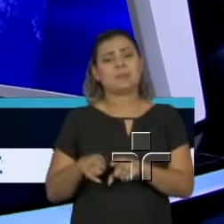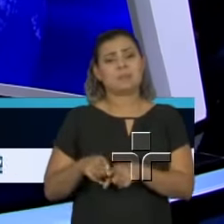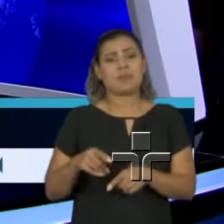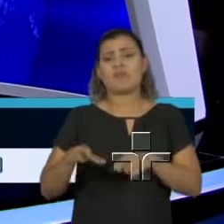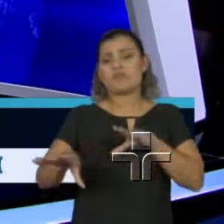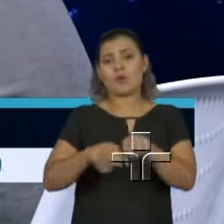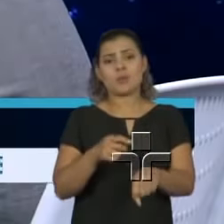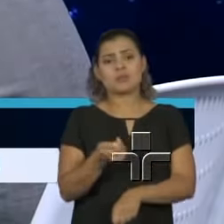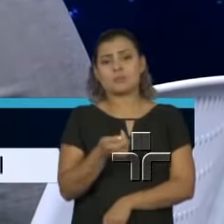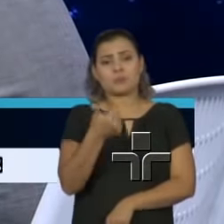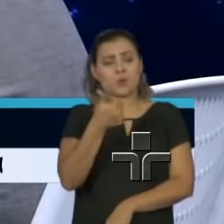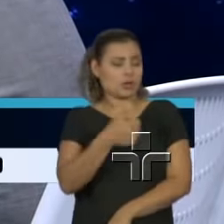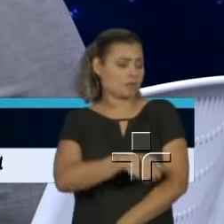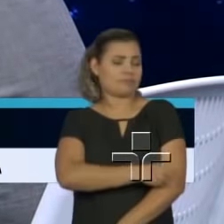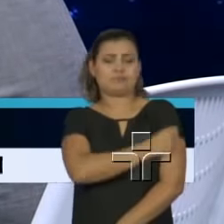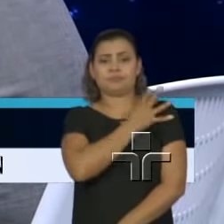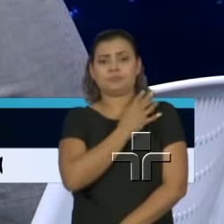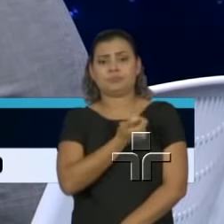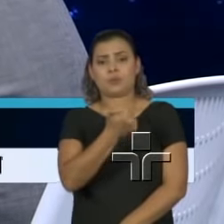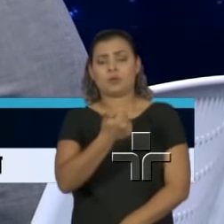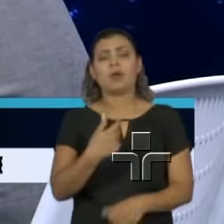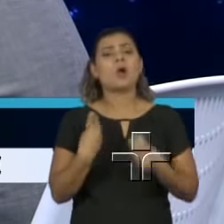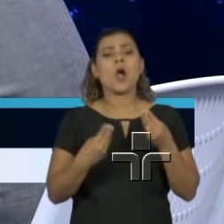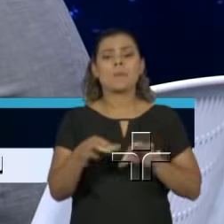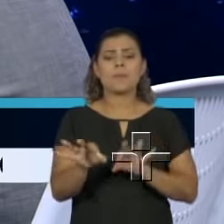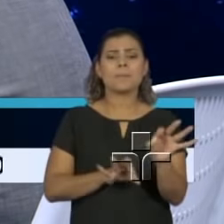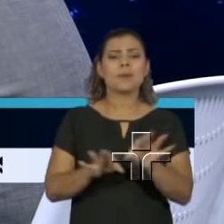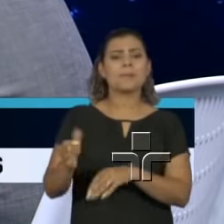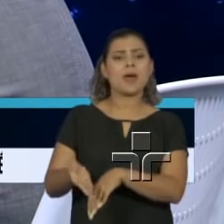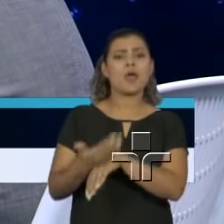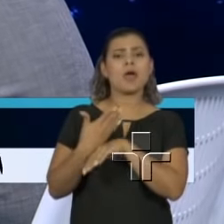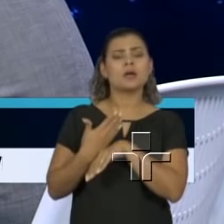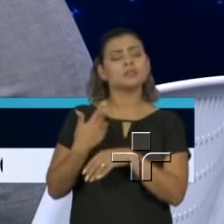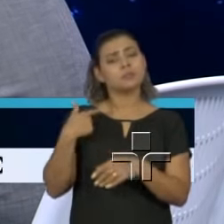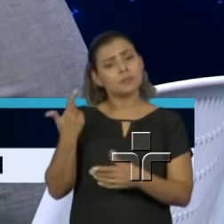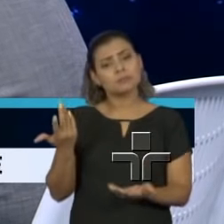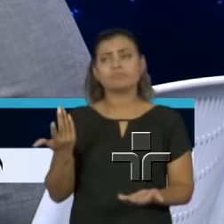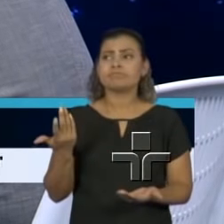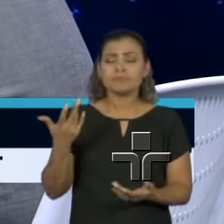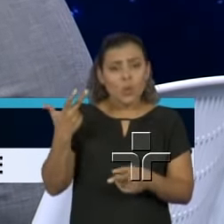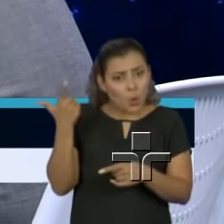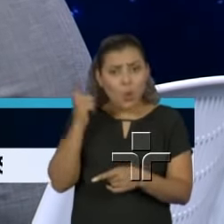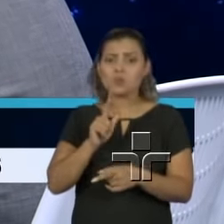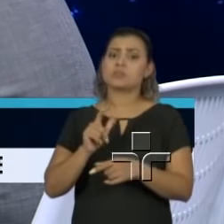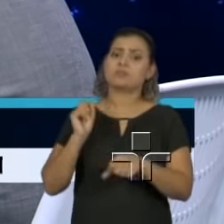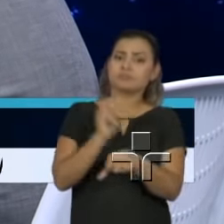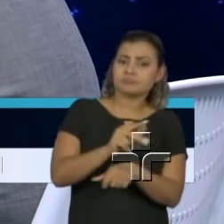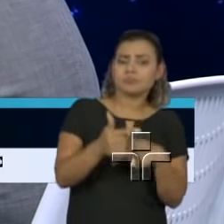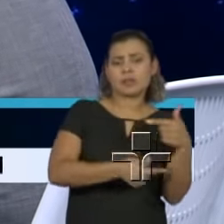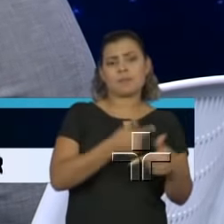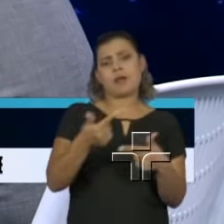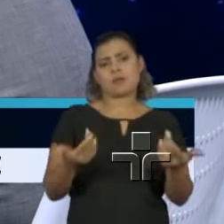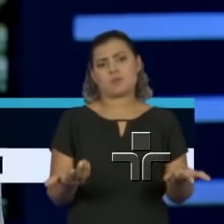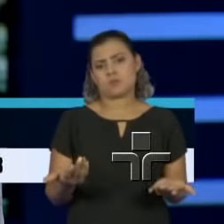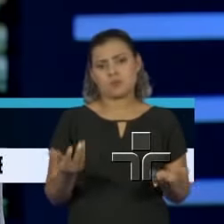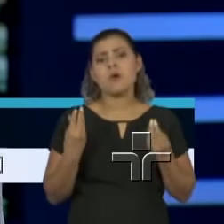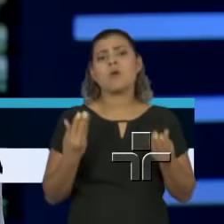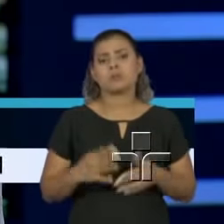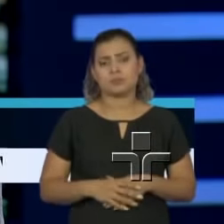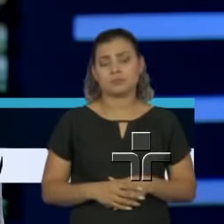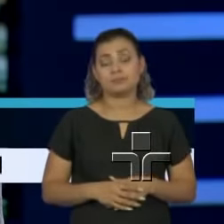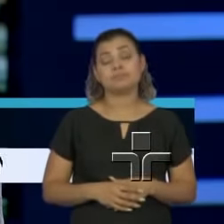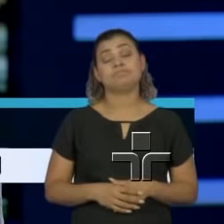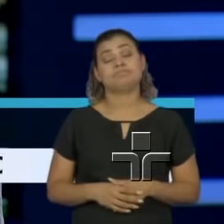menor escolaridade? Como que eles devem se preparar para combater, né, para vencer essa dificuldade? Primeiro,